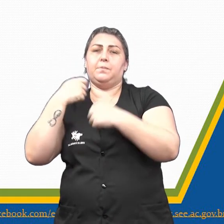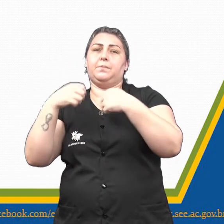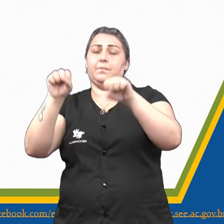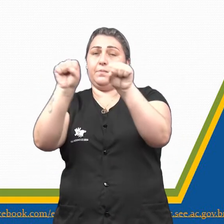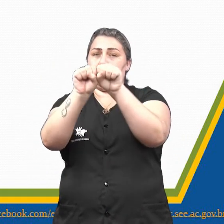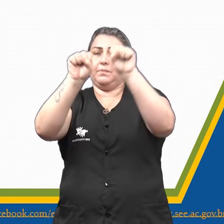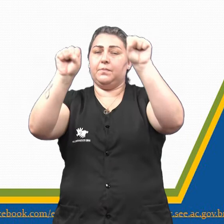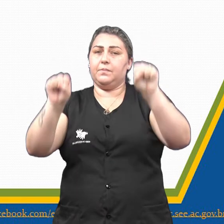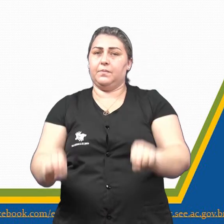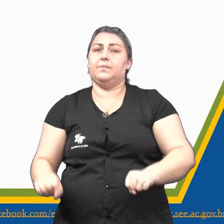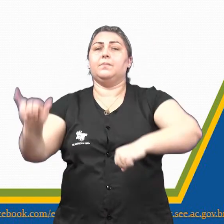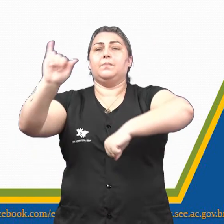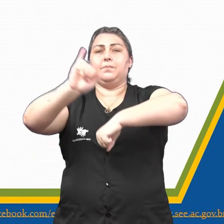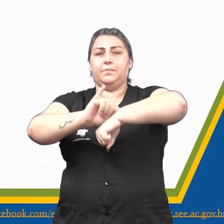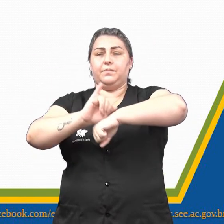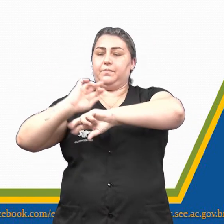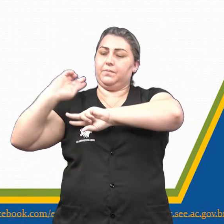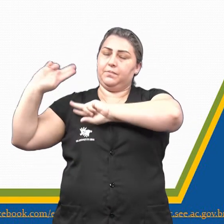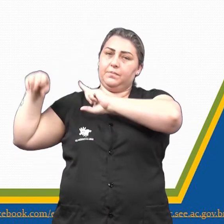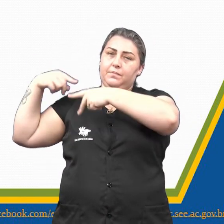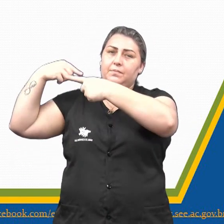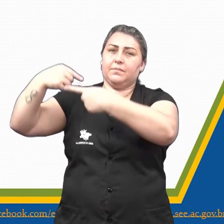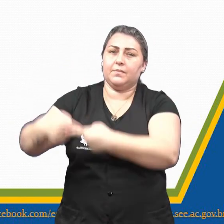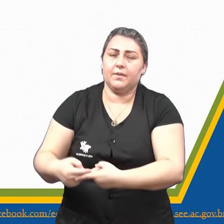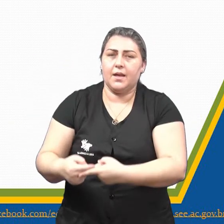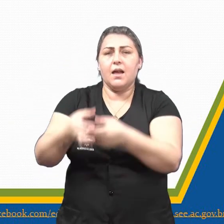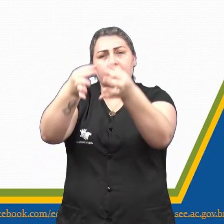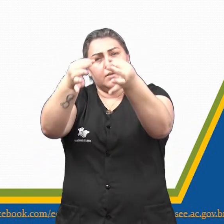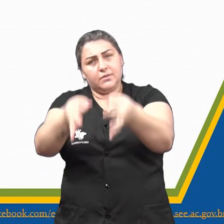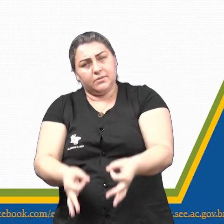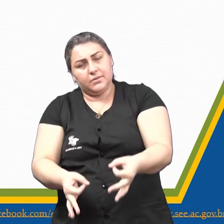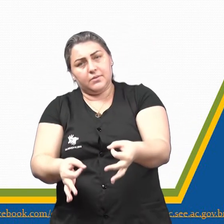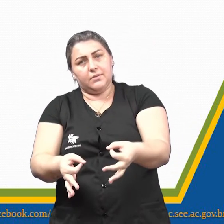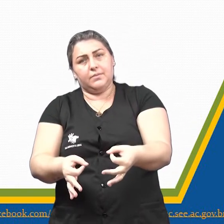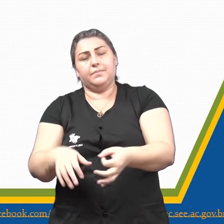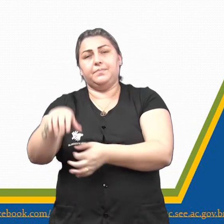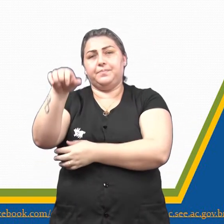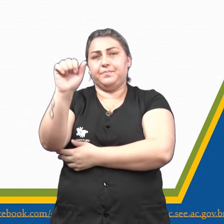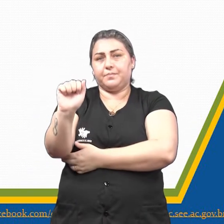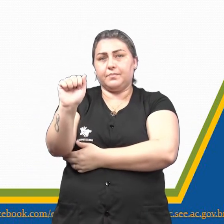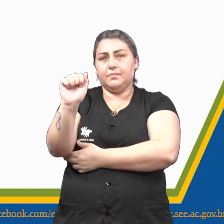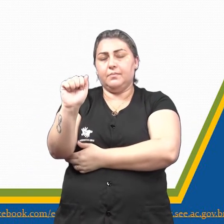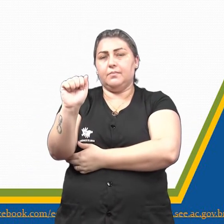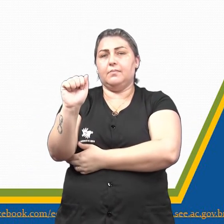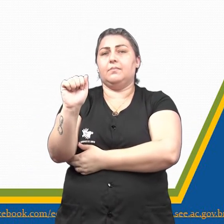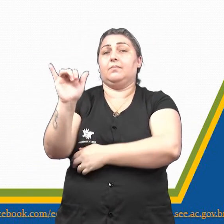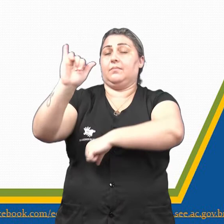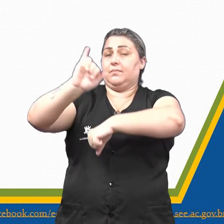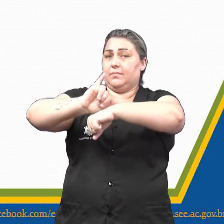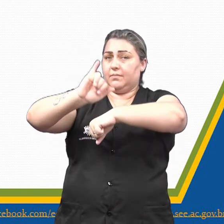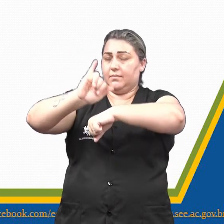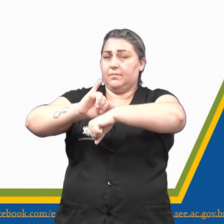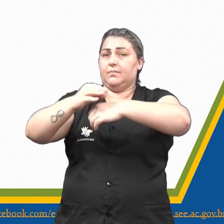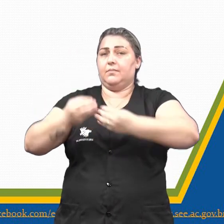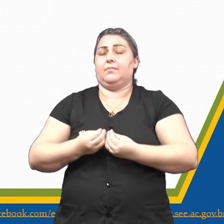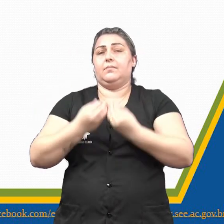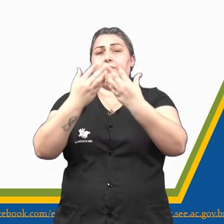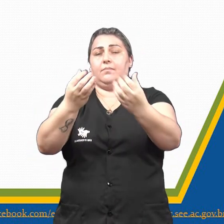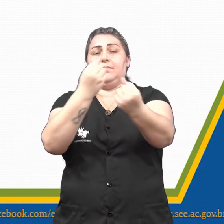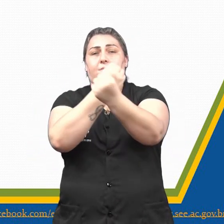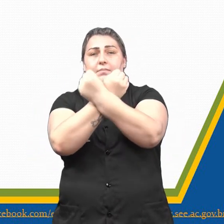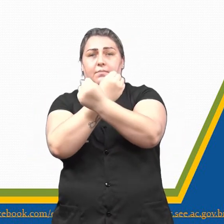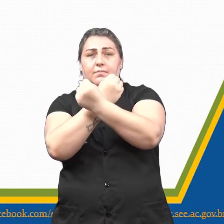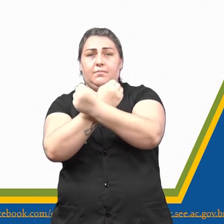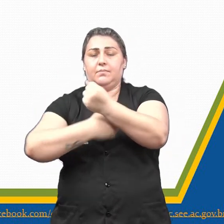de capitanias hereditárias. É correto afirmar que, letra A, as capitanias foram entregues aos escravos